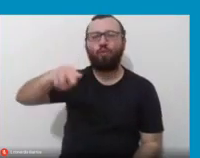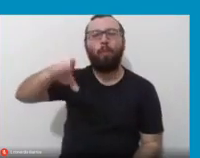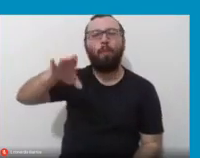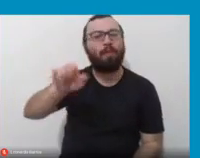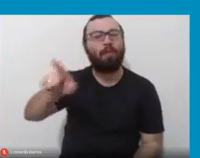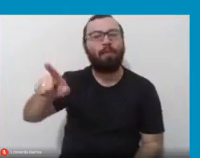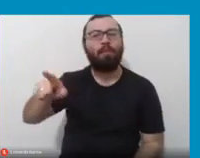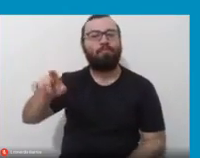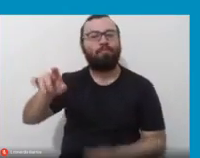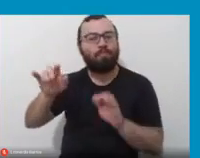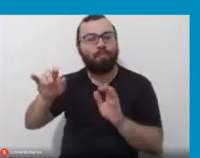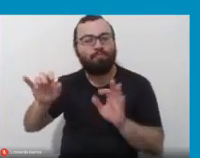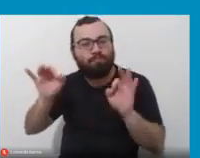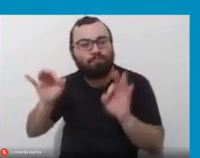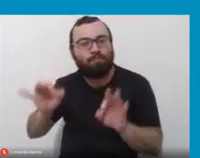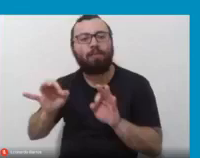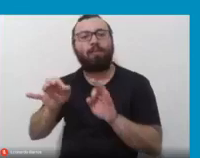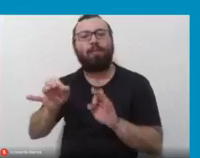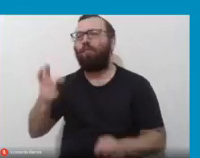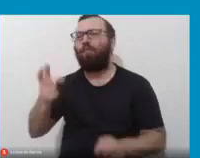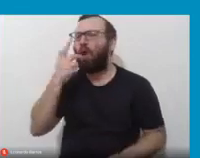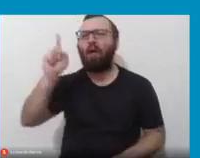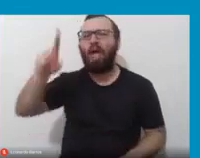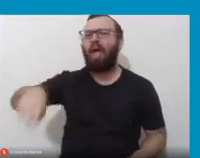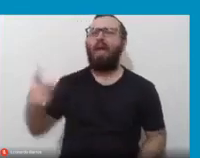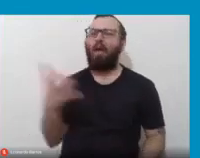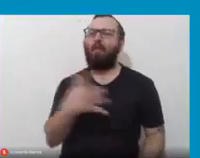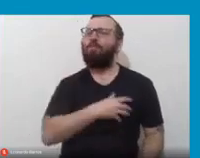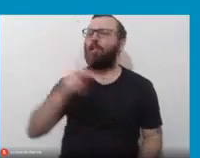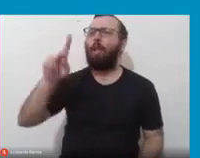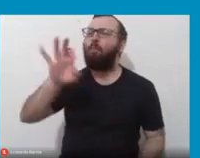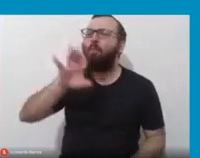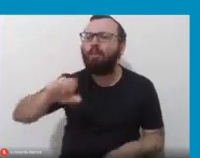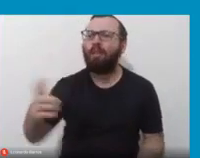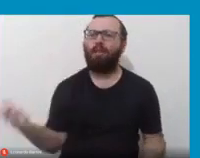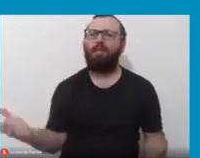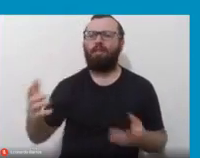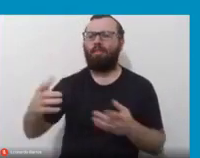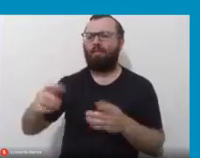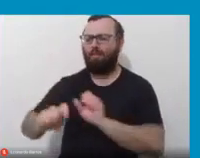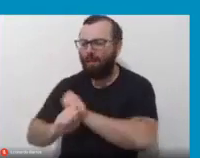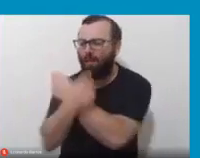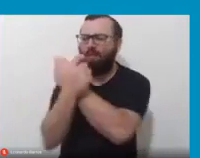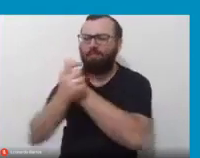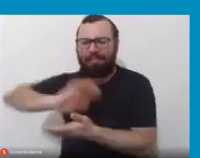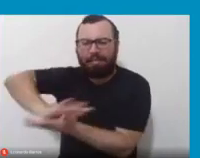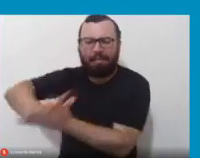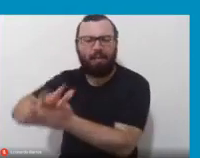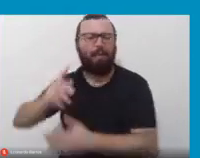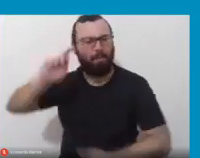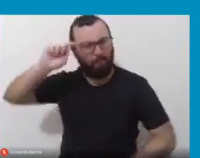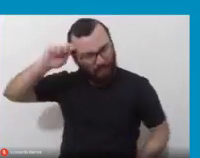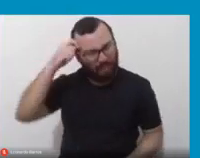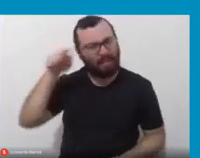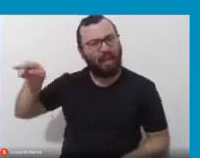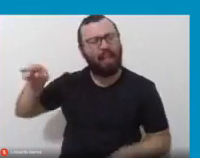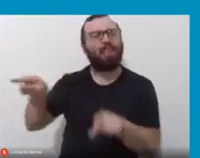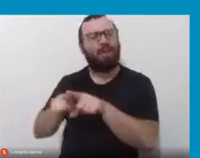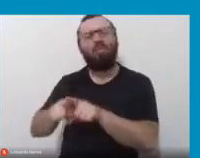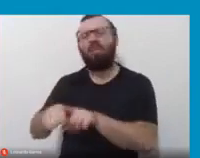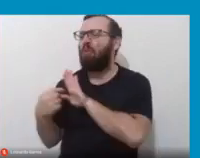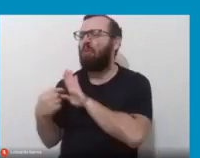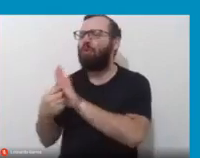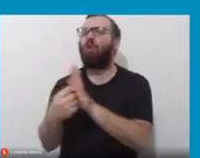Brasil escravocrata, de filho da puta que escravizava pretos. Camargo também manifestou desprezo à agenda